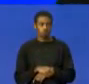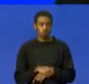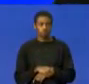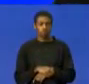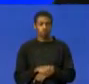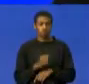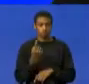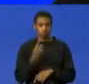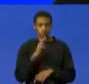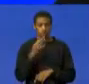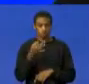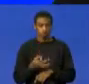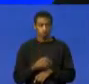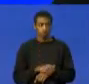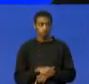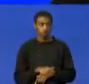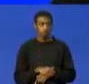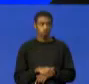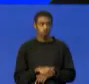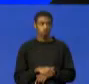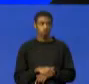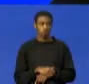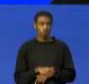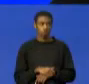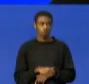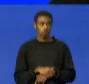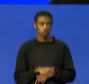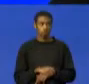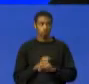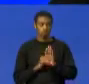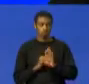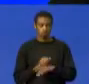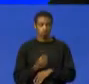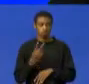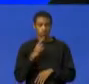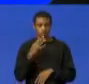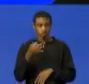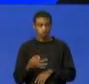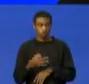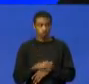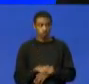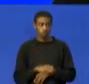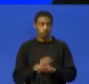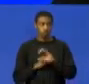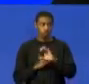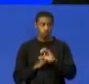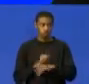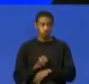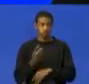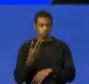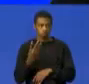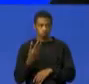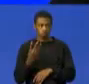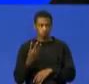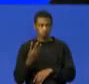Alternativa 1, a 1 é correto. Alternativa alternativa B, a 2 é correta. Alternativa C,